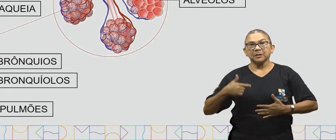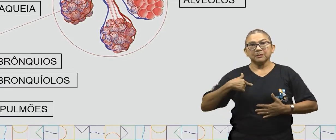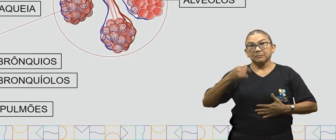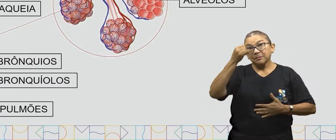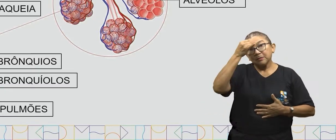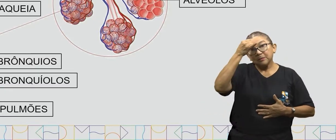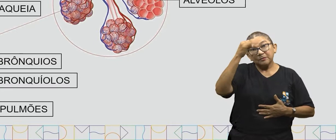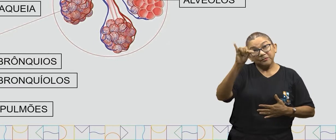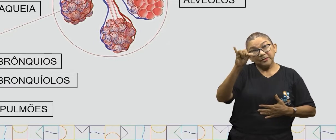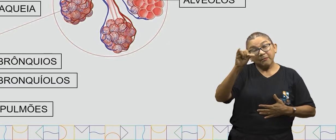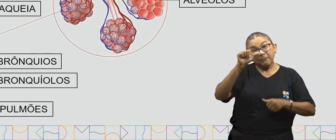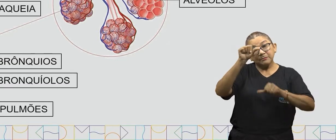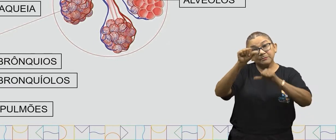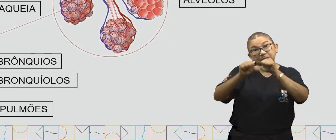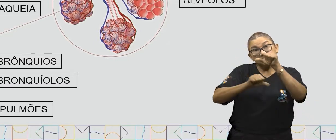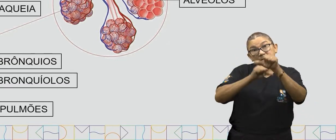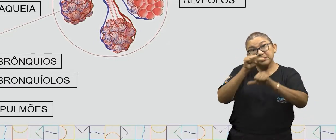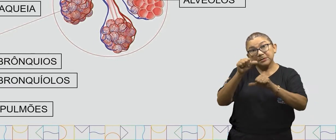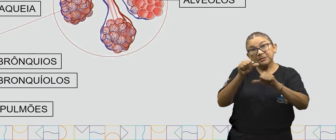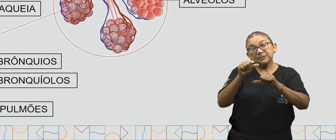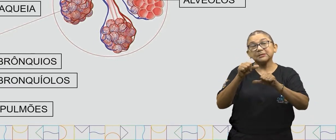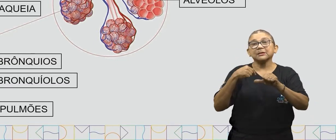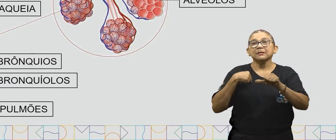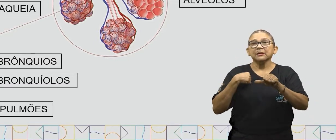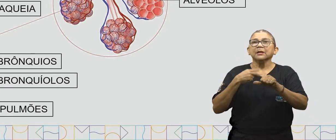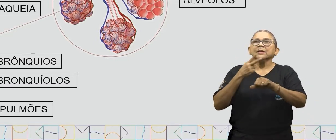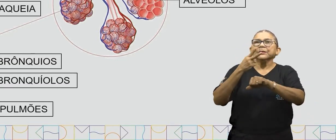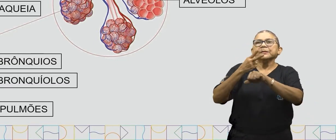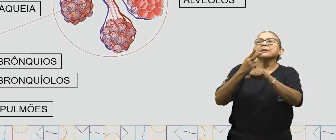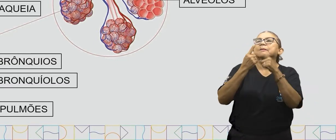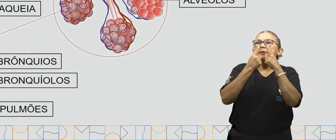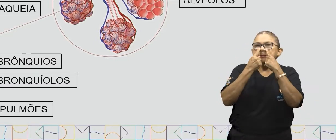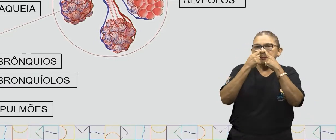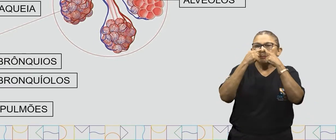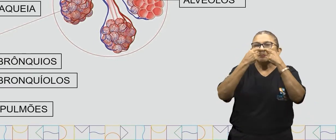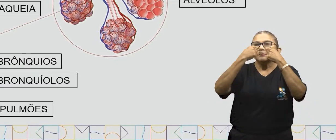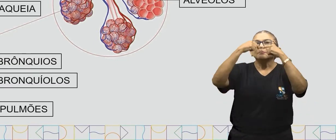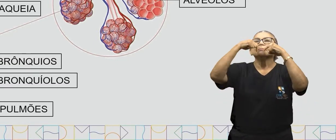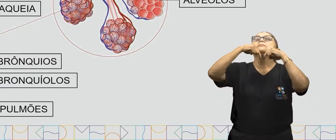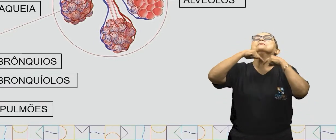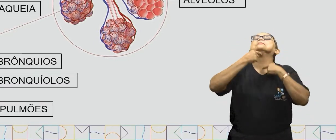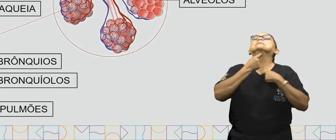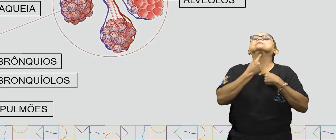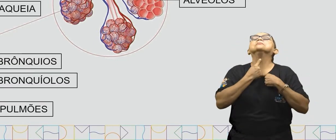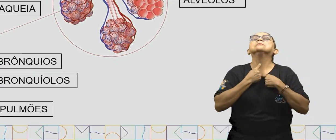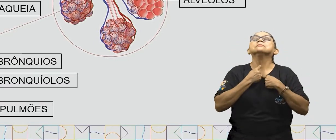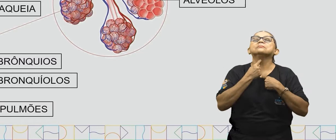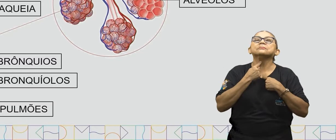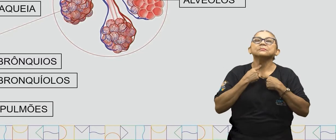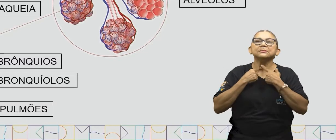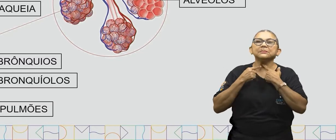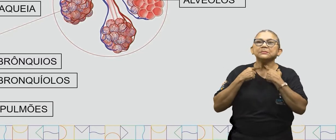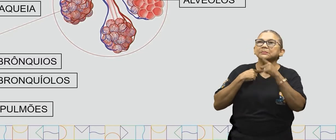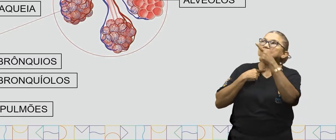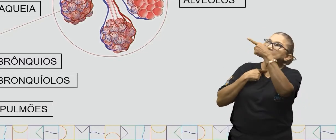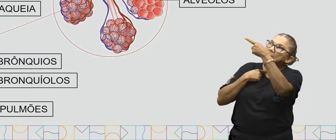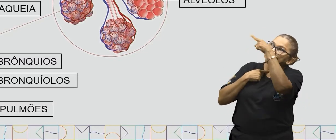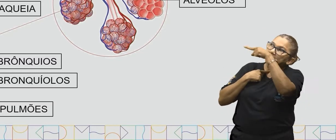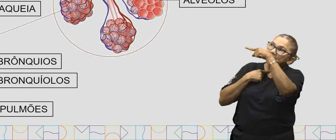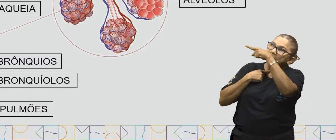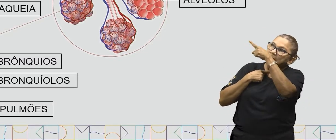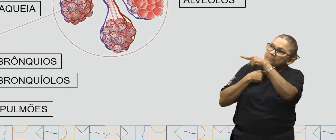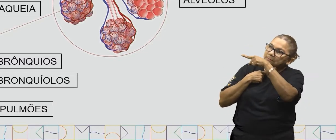evitar possíveis mudanças bruscas. Logo após a cavidade nasal, o ar vai para a faringe, laringe